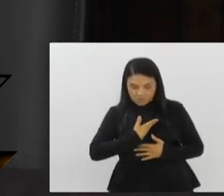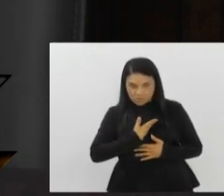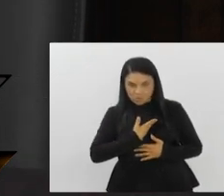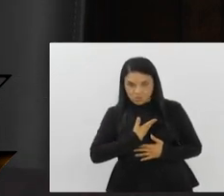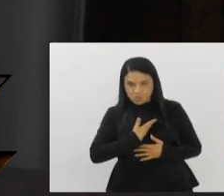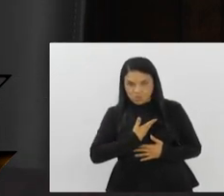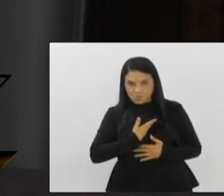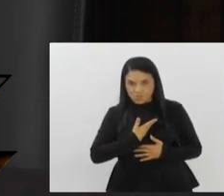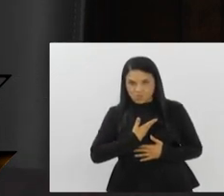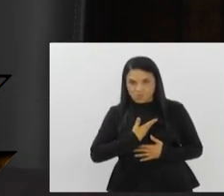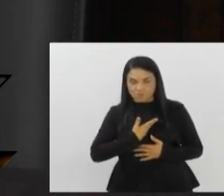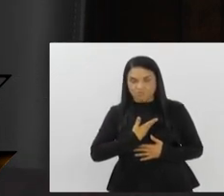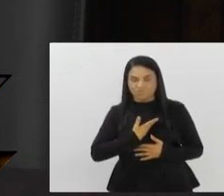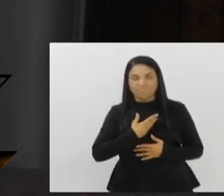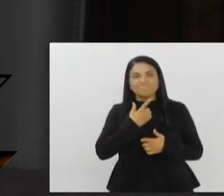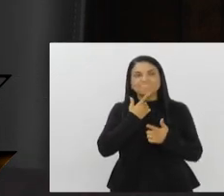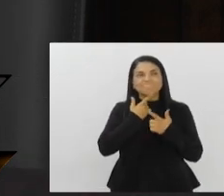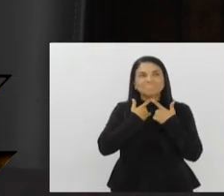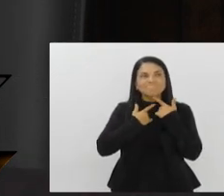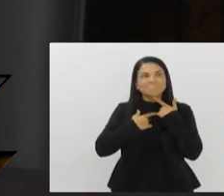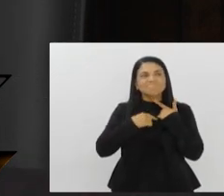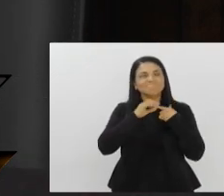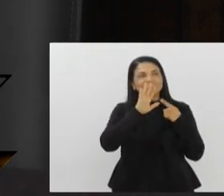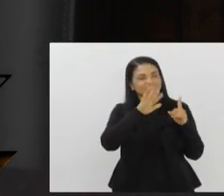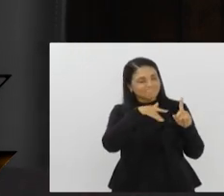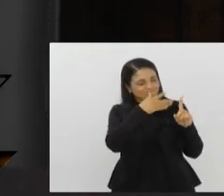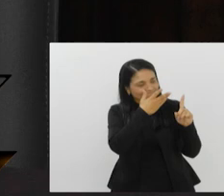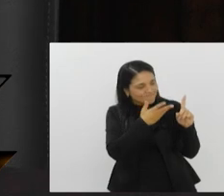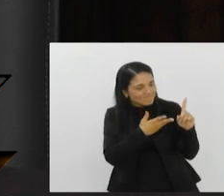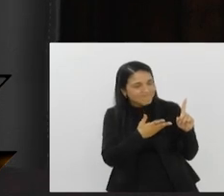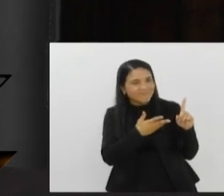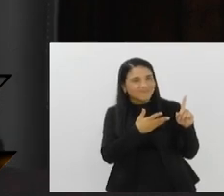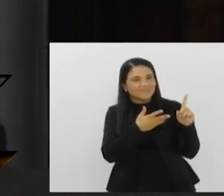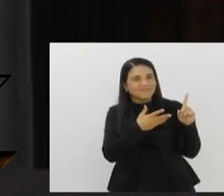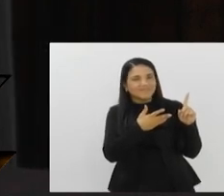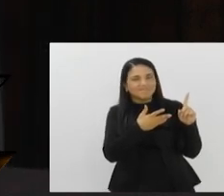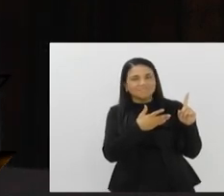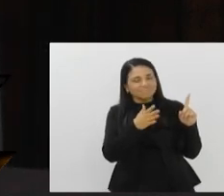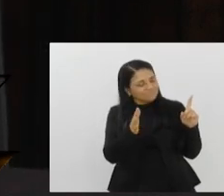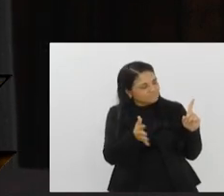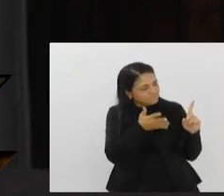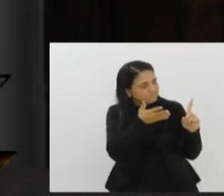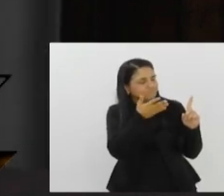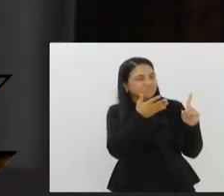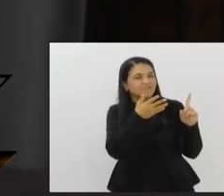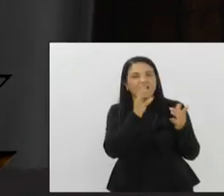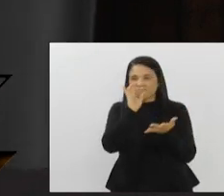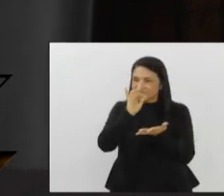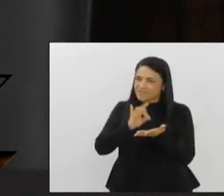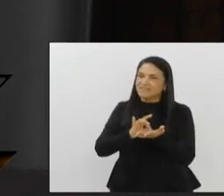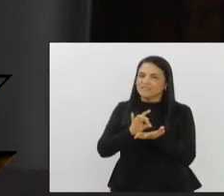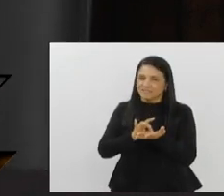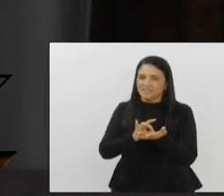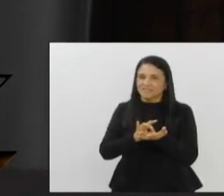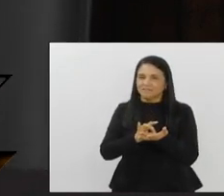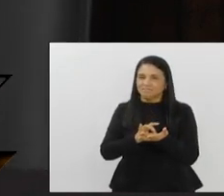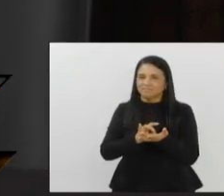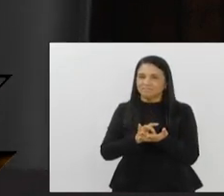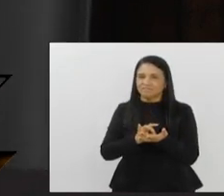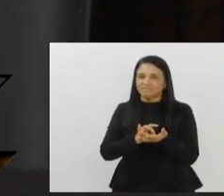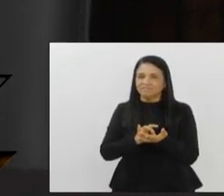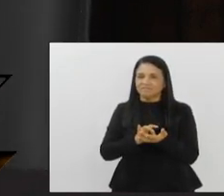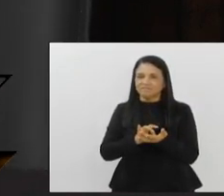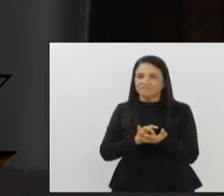a a vontade de ficar elogiando ela é permanente verdadeira Fernando você a você